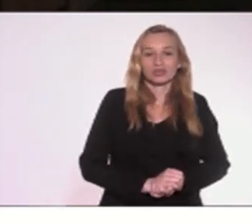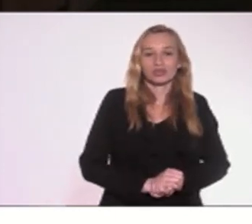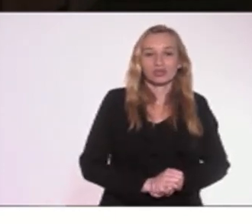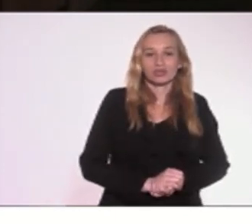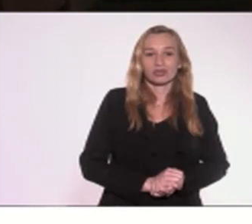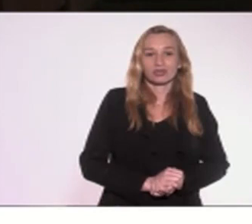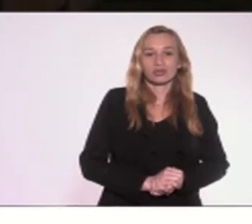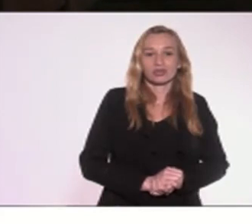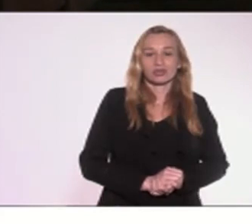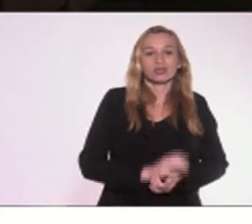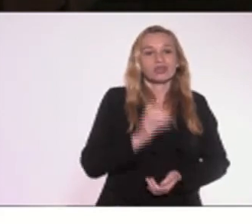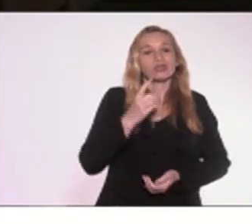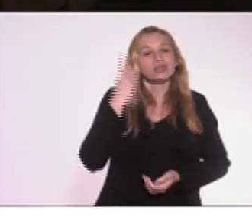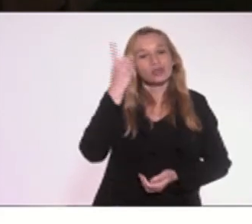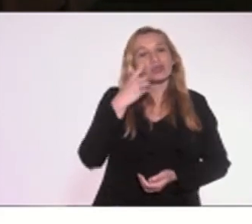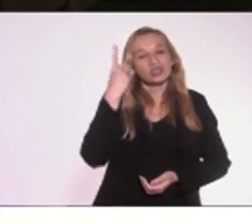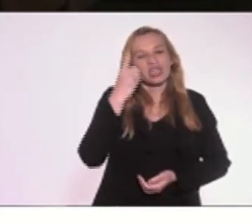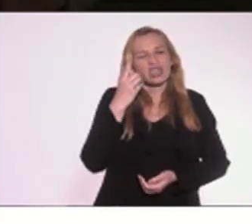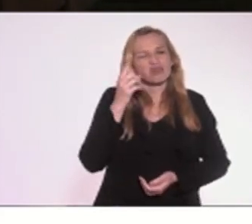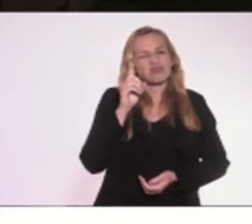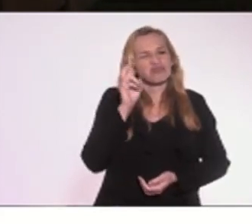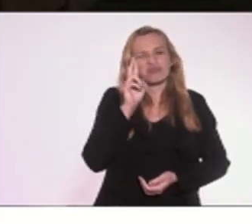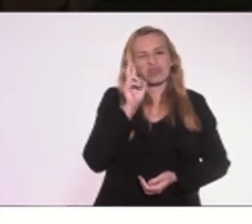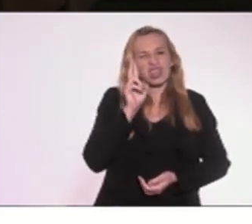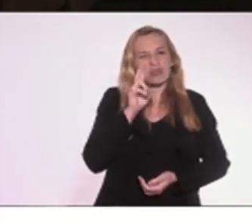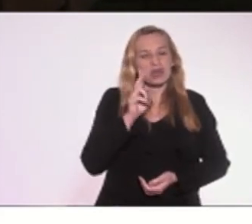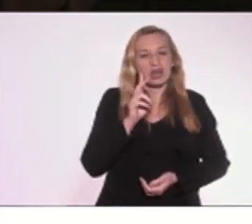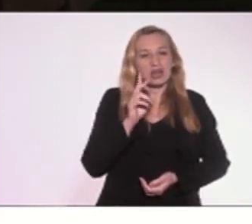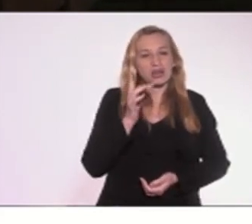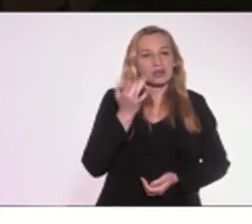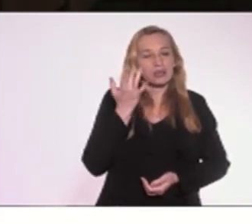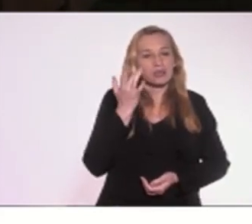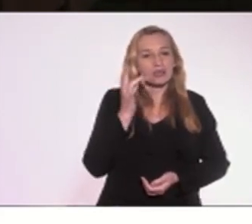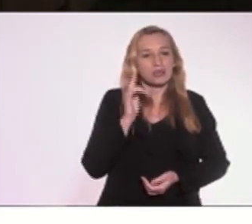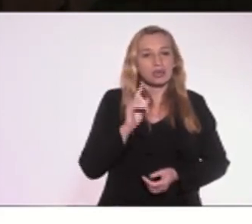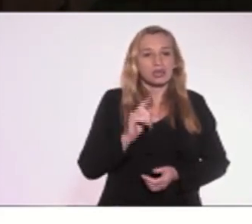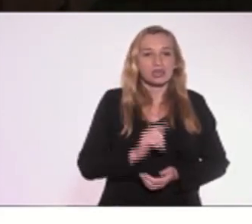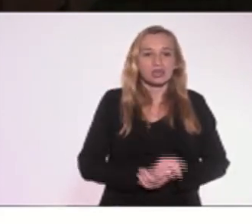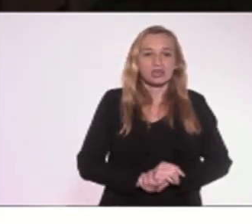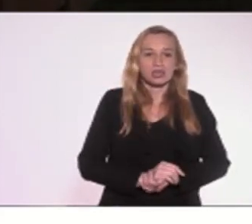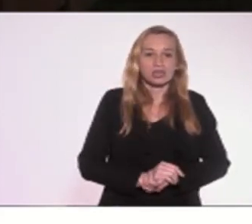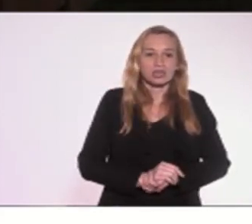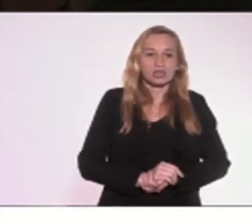O deputado não vai lembrar, mas no Glioche,